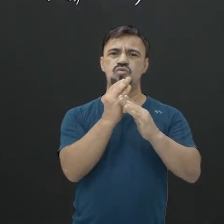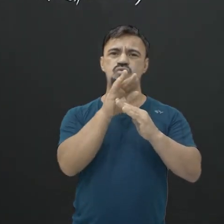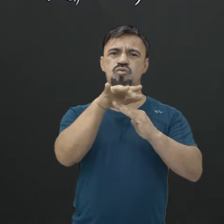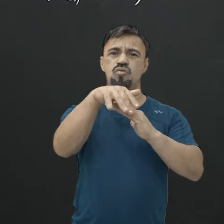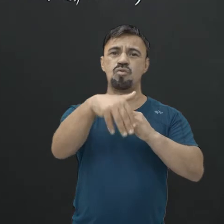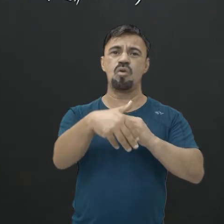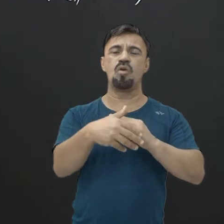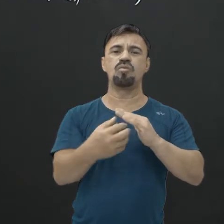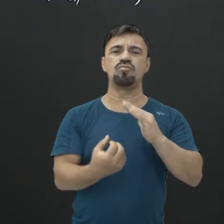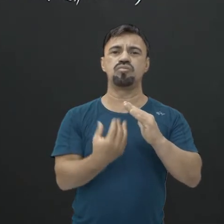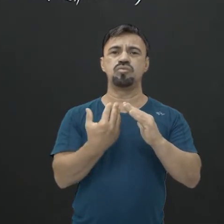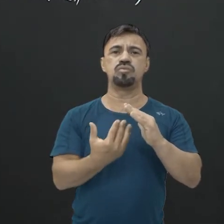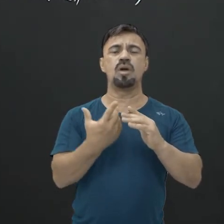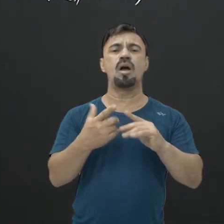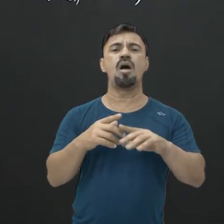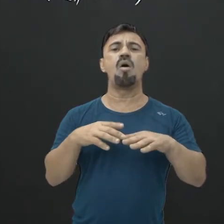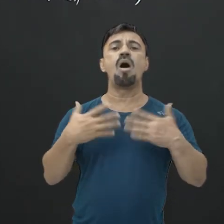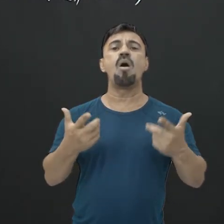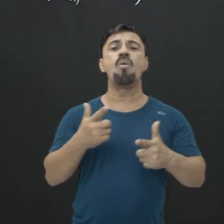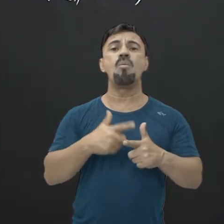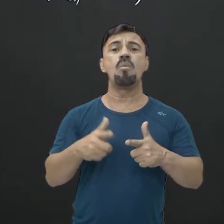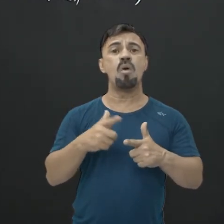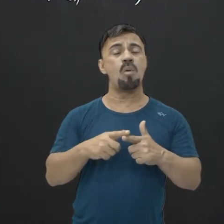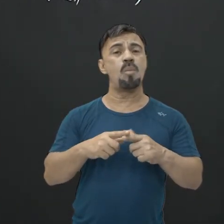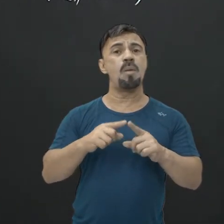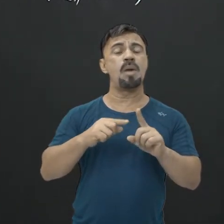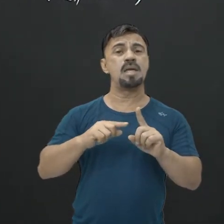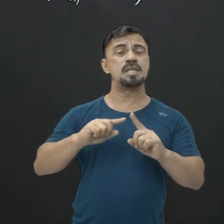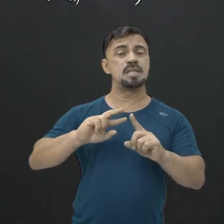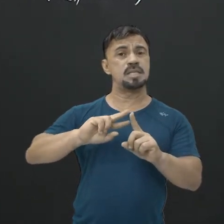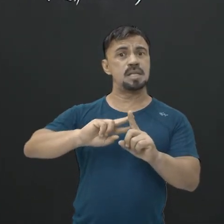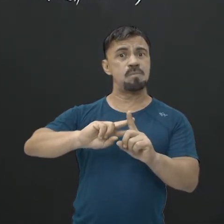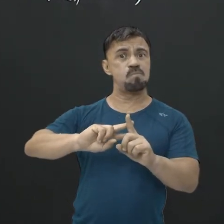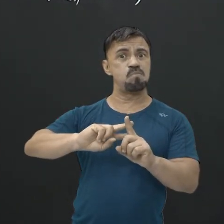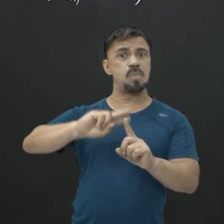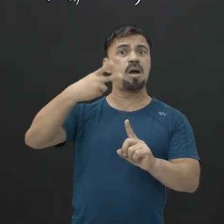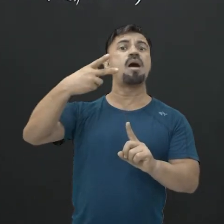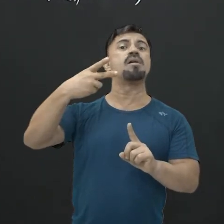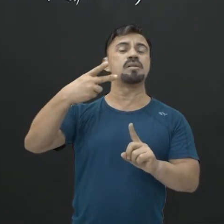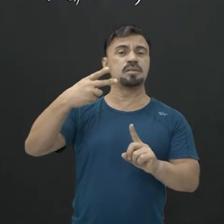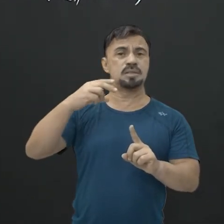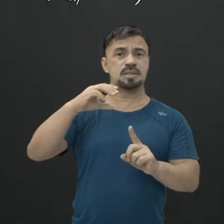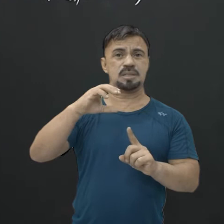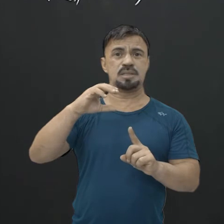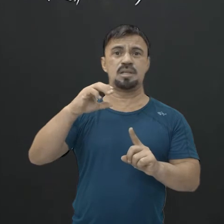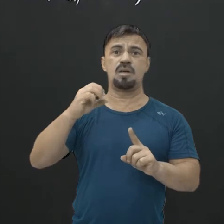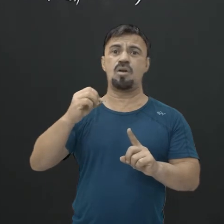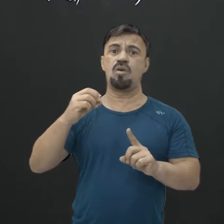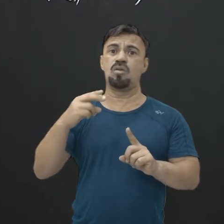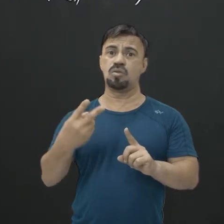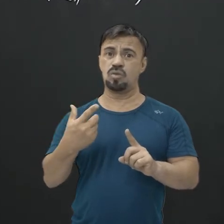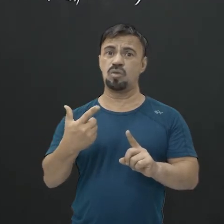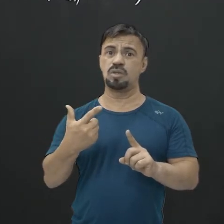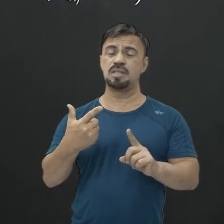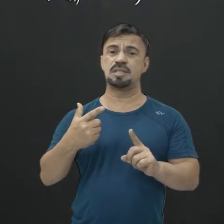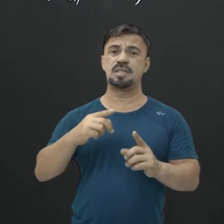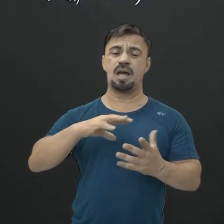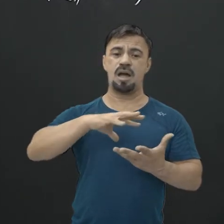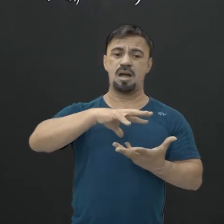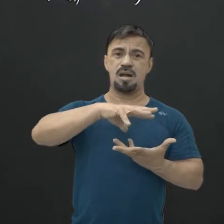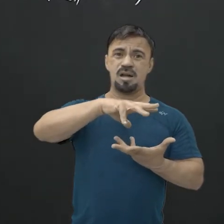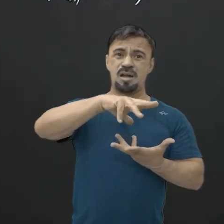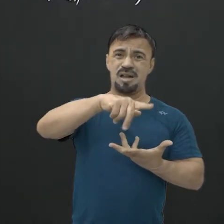fluindo naturalmente. Qual o problema? O problema é o aumento desse CO2, que aí sim leva a um aquecimento global. Isso é